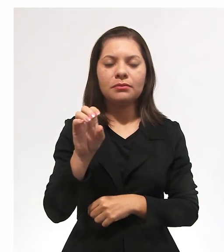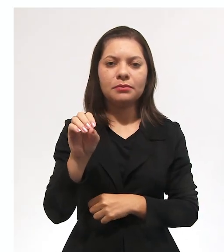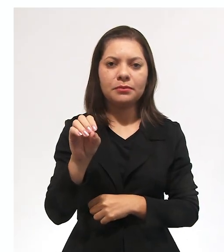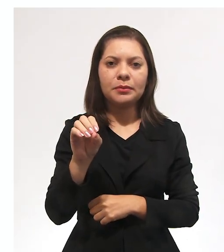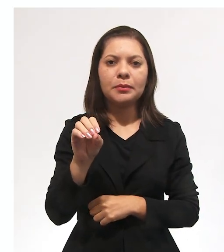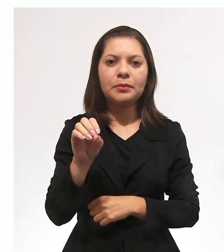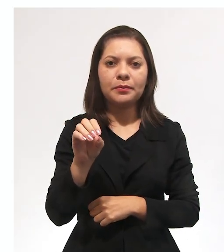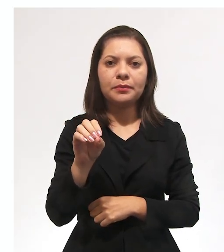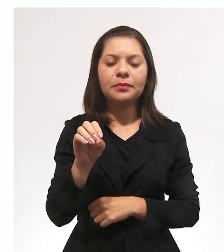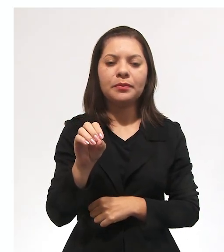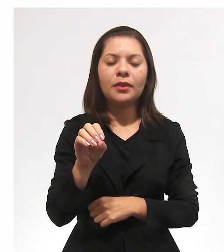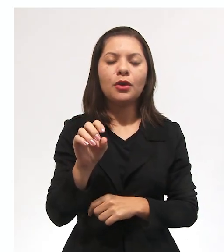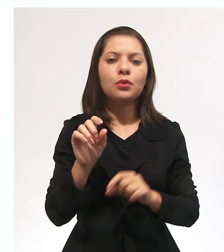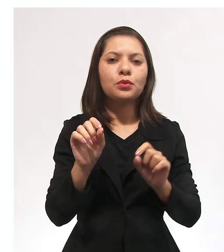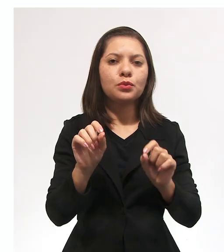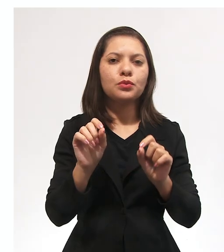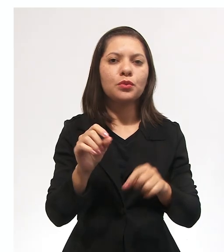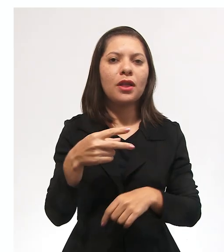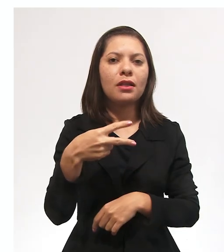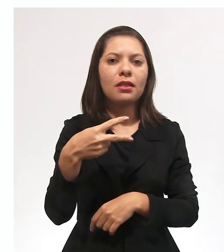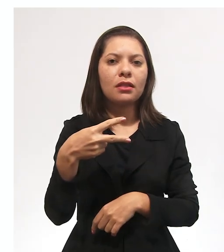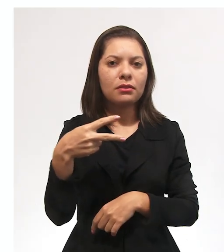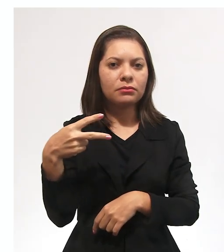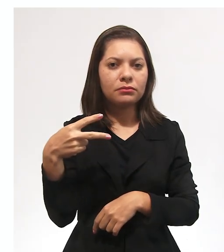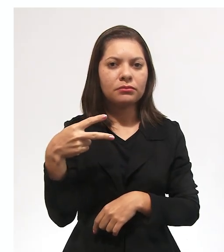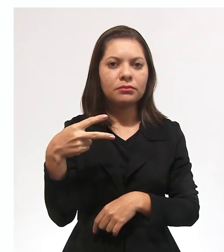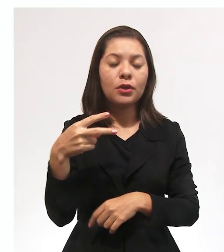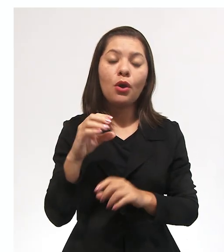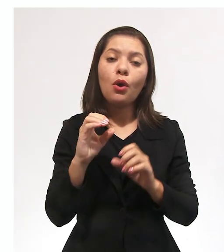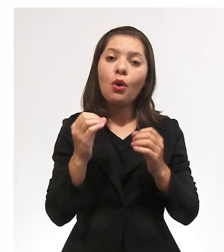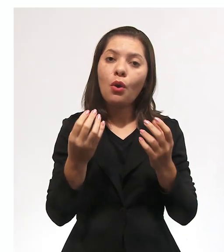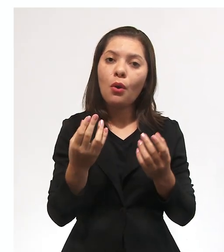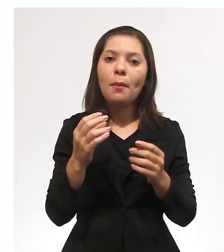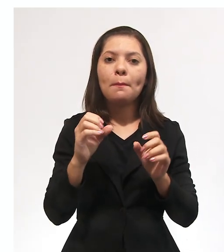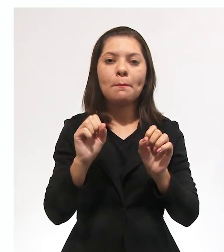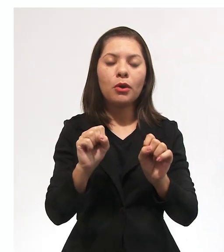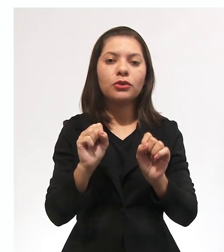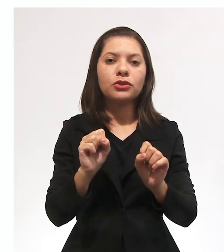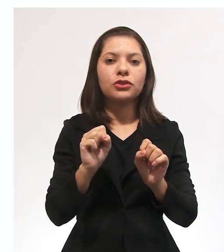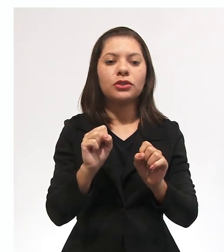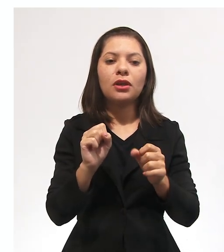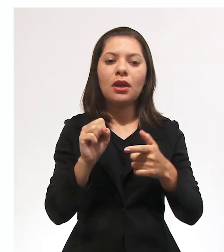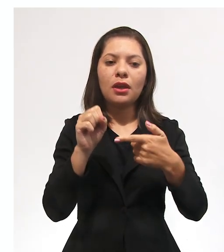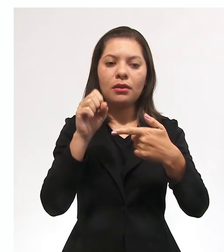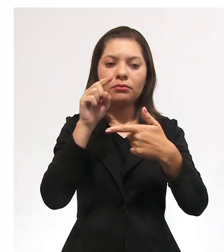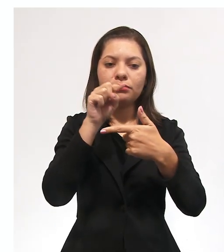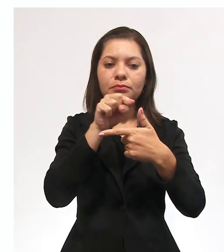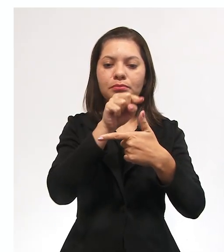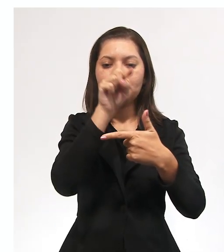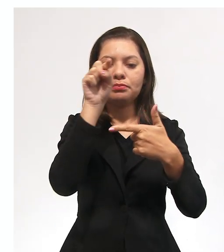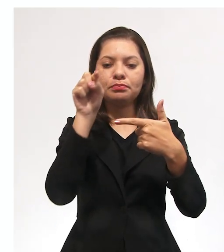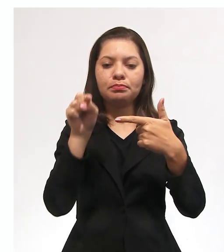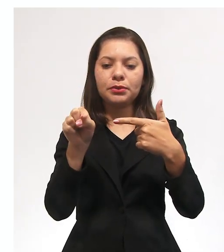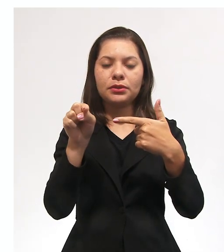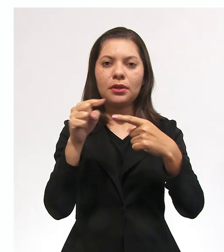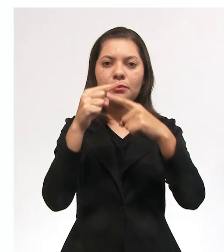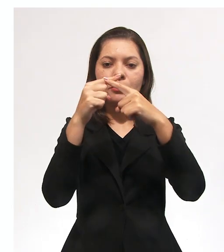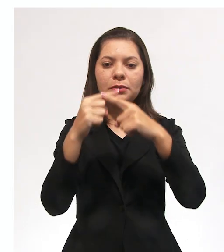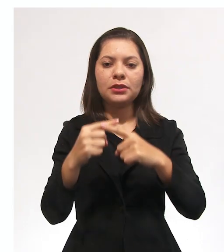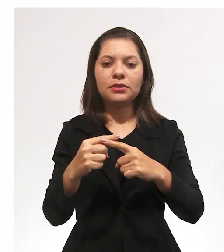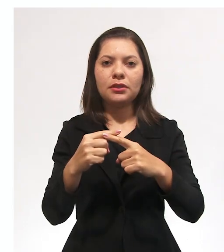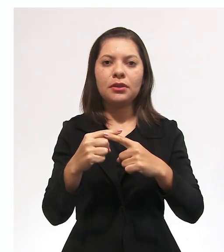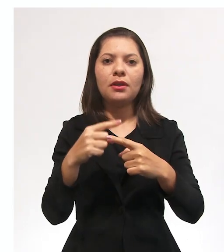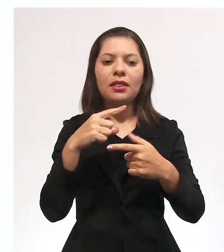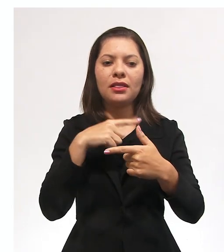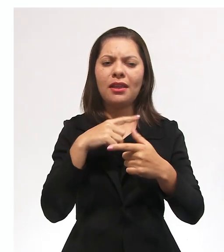500, vamos ter o quê? Ou eu faço a multiplicação de numerador com numerador, né? Aqui no caso a gente